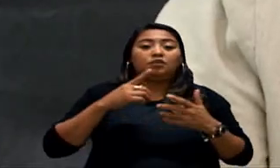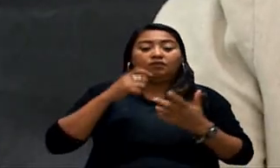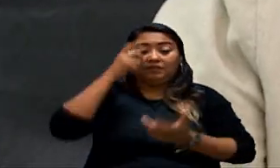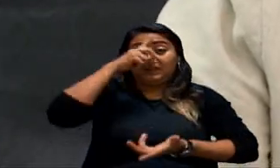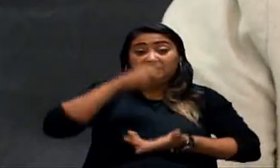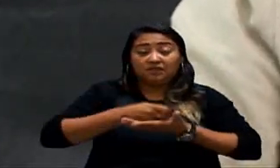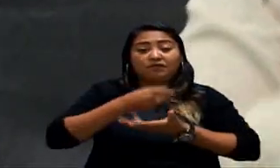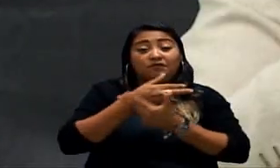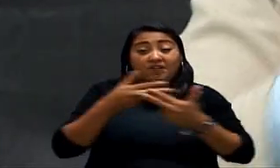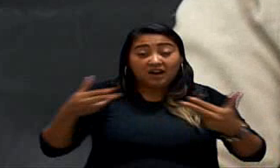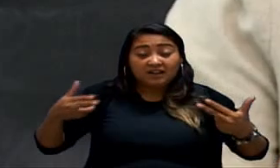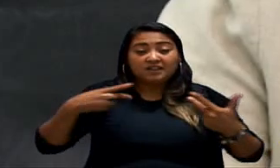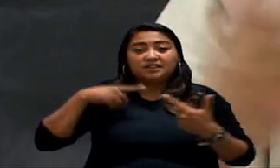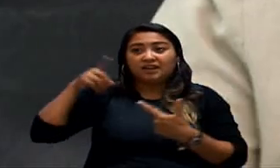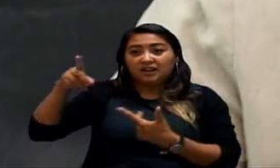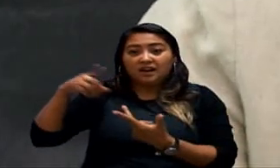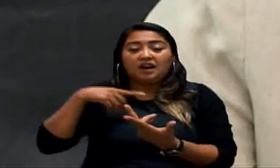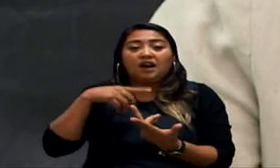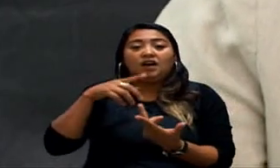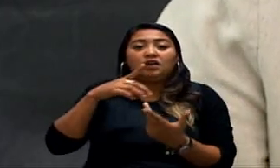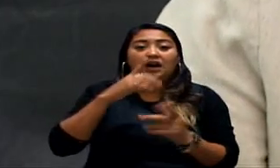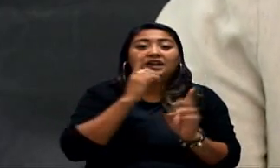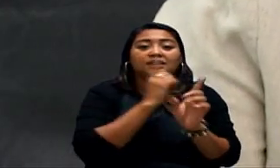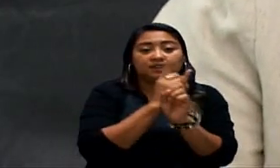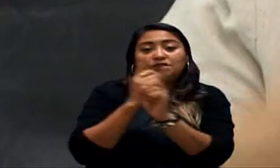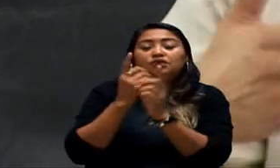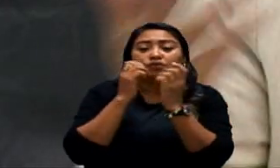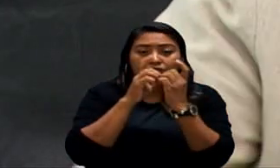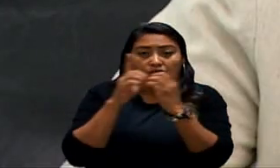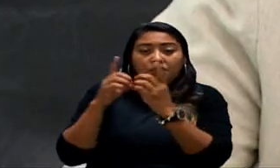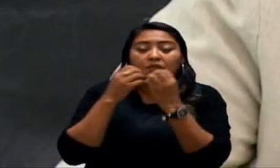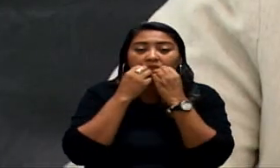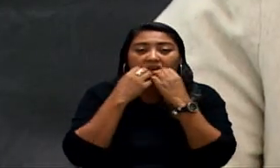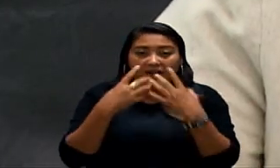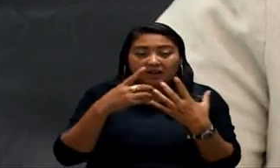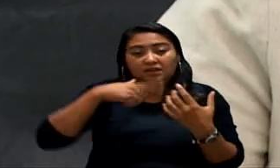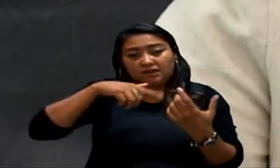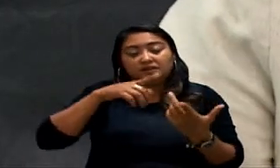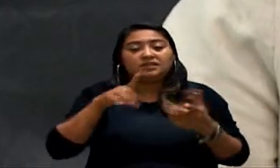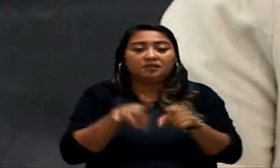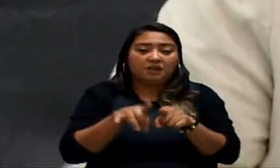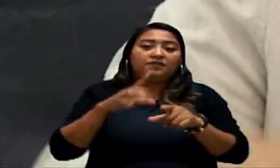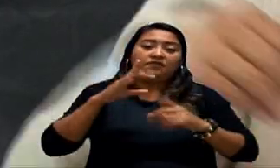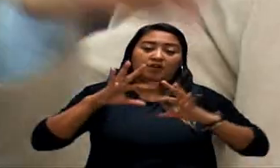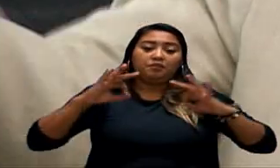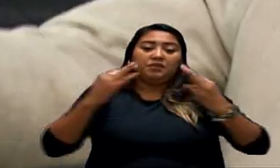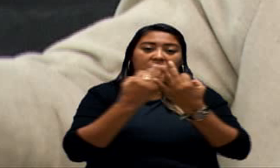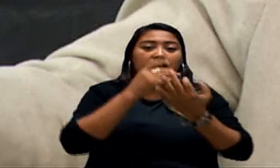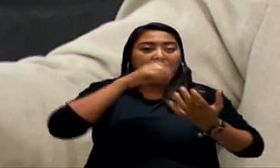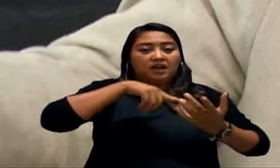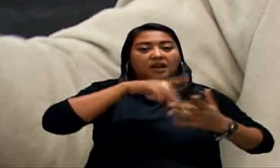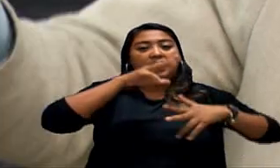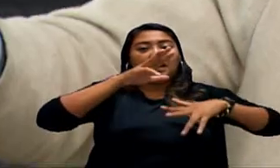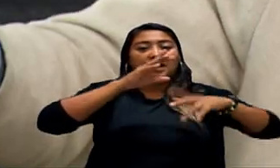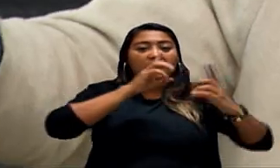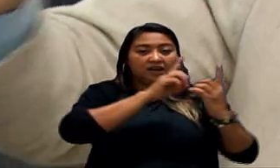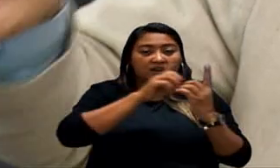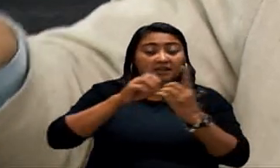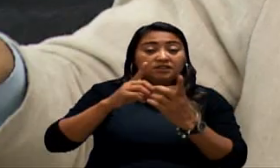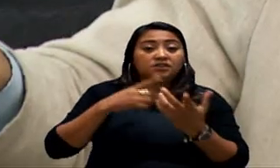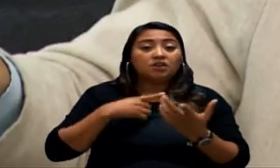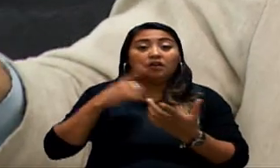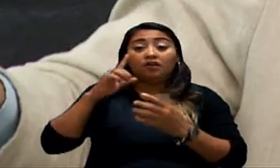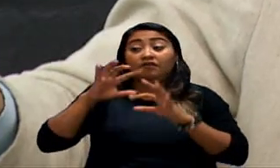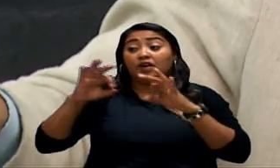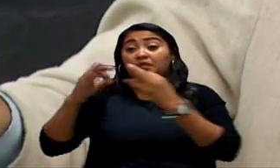o trabalho do velório, que foi ao céu, foi muito bem atendido lá, a gente é cliente também, a família... Tinha um outro, né, um outro familiar ao